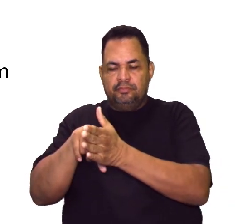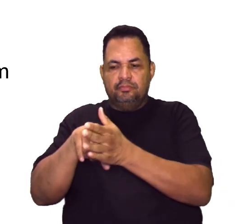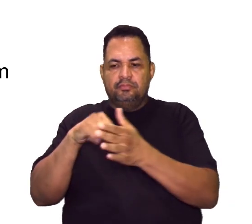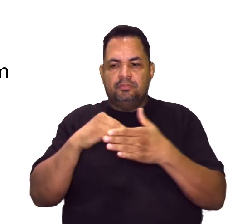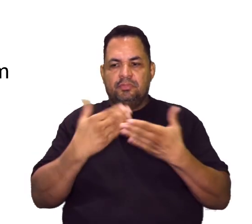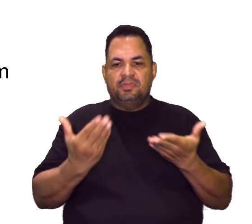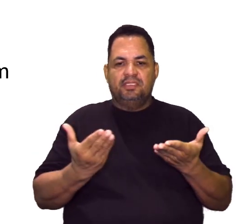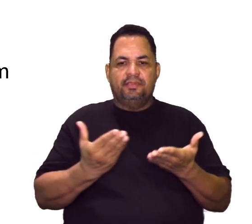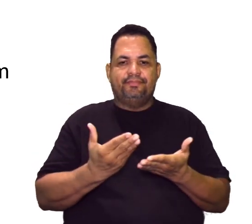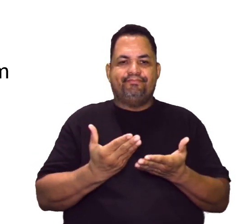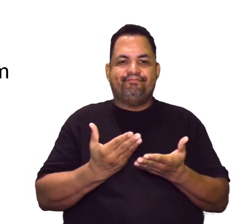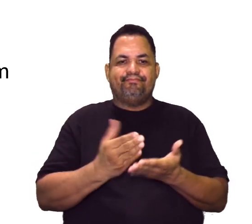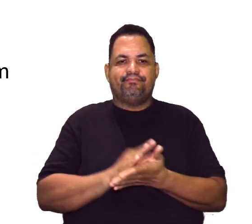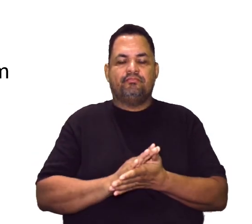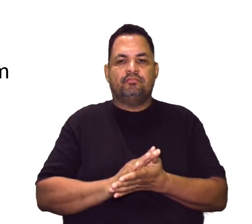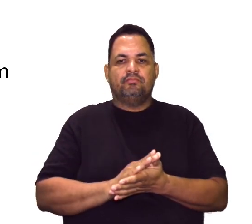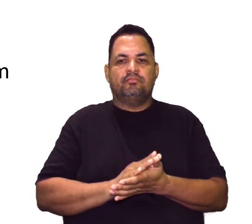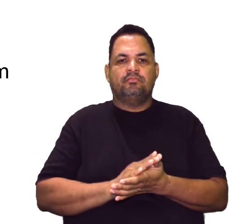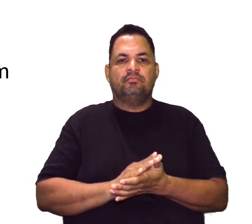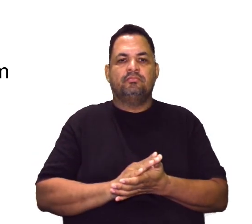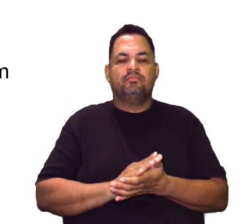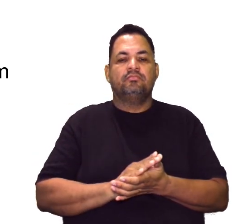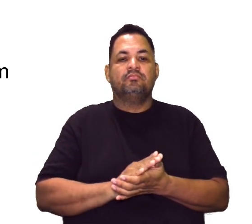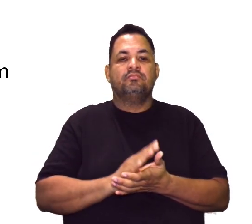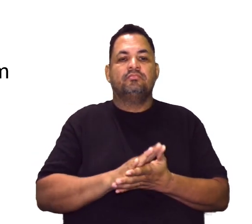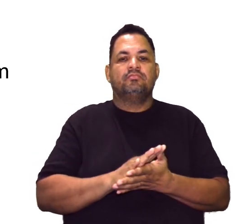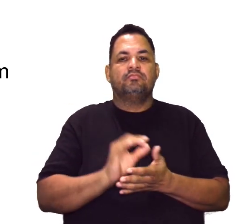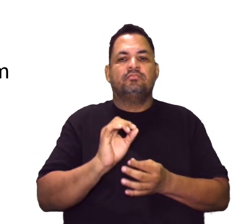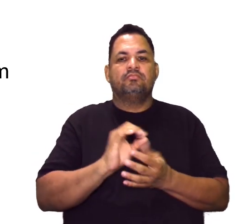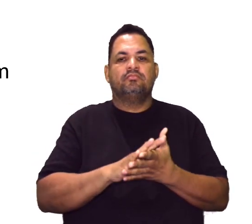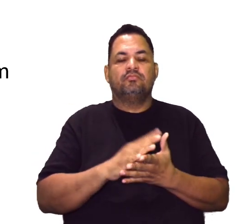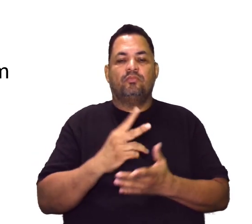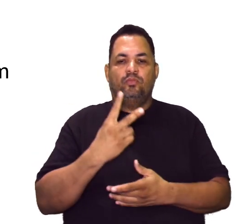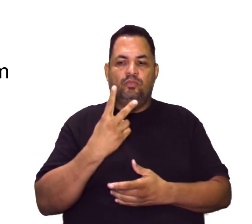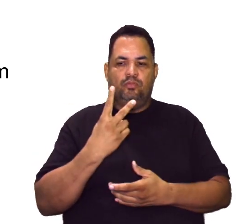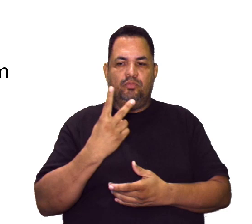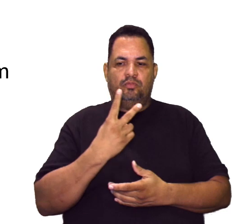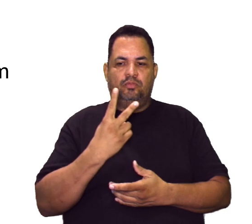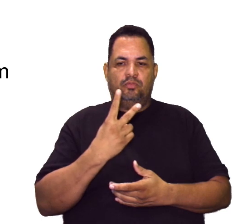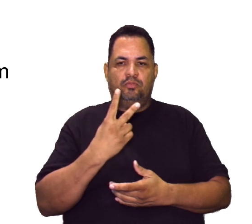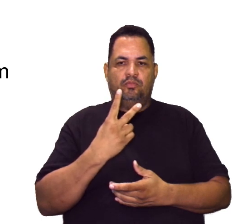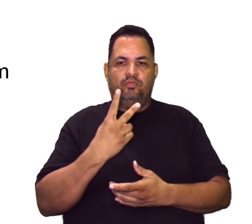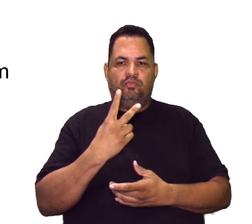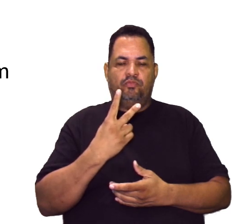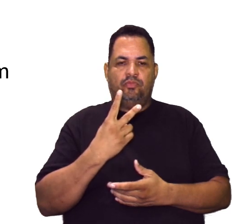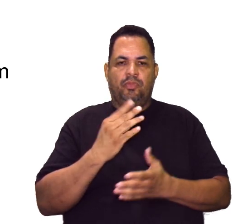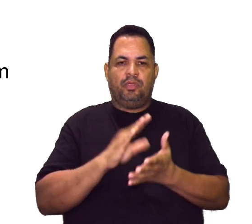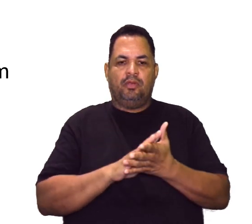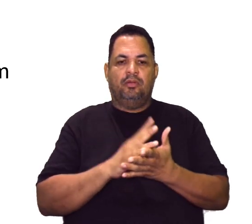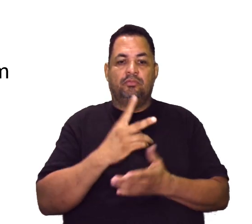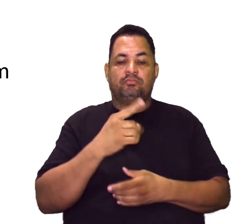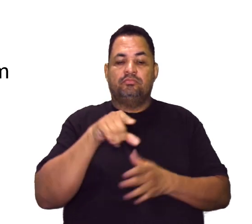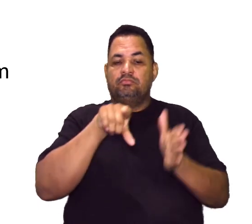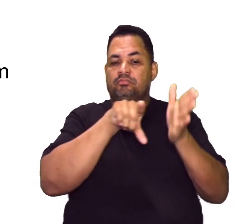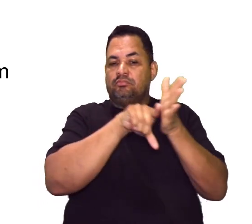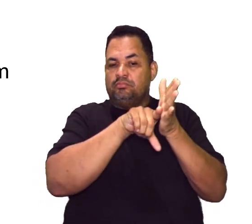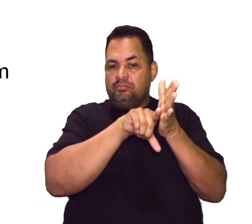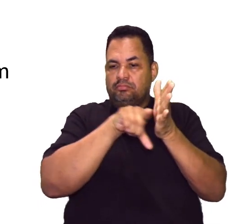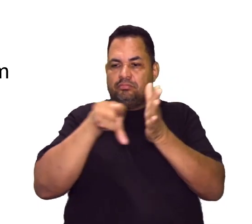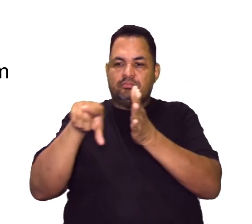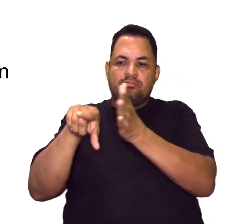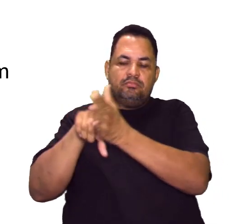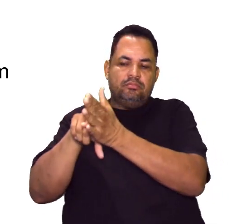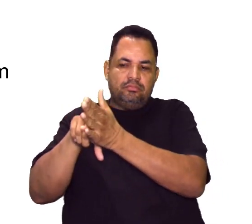quê? A nuvem eletrônica seria se os dois fossem negativos, se os dois